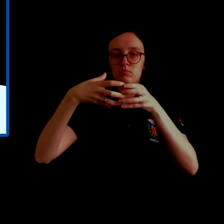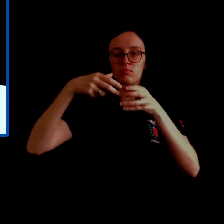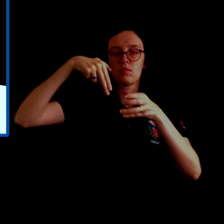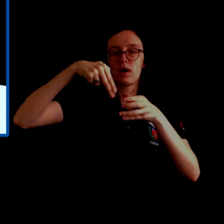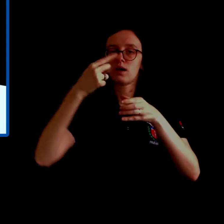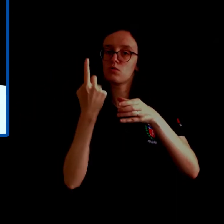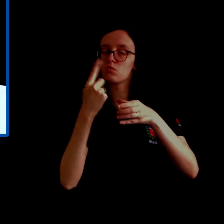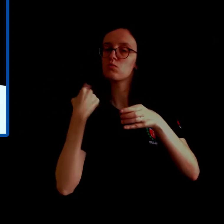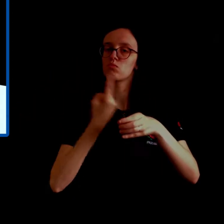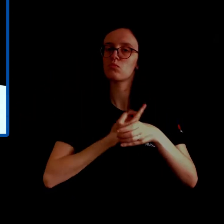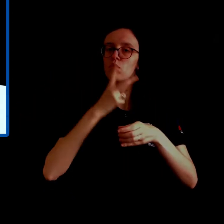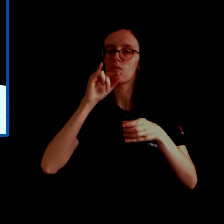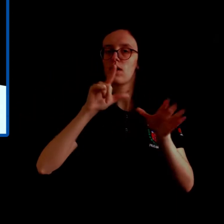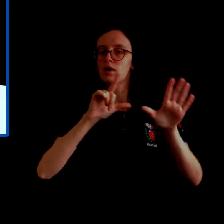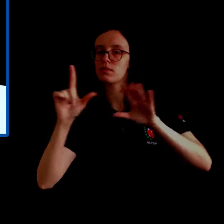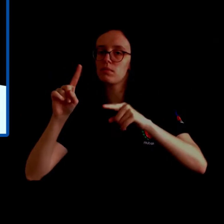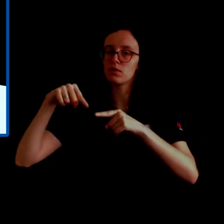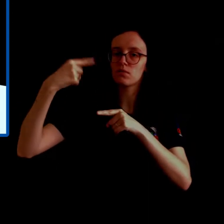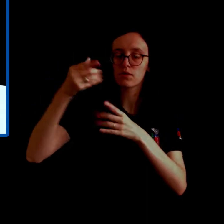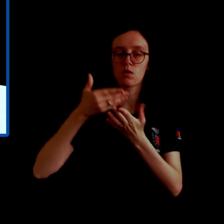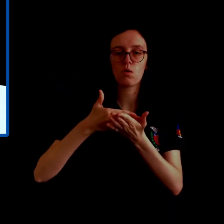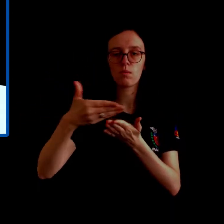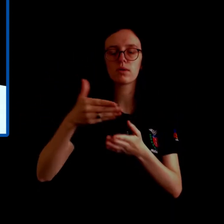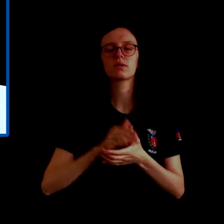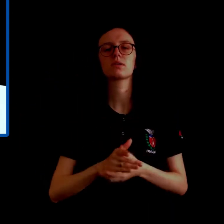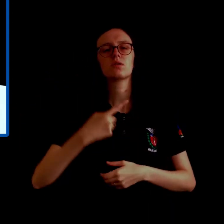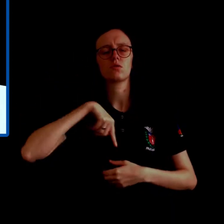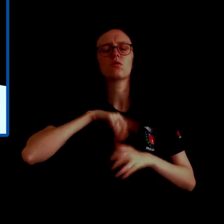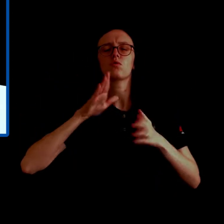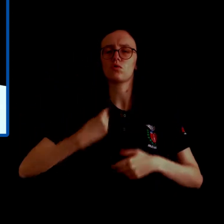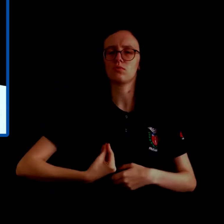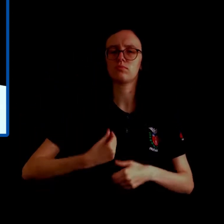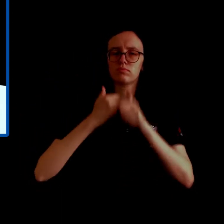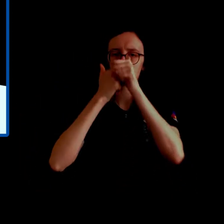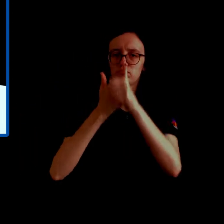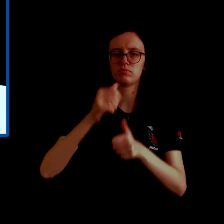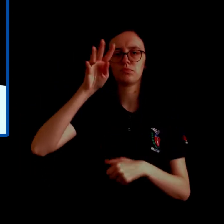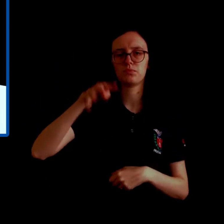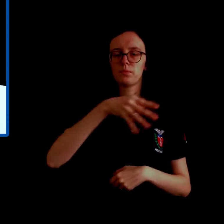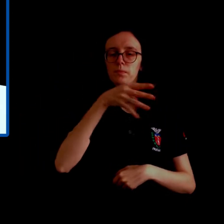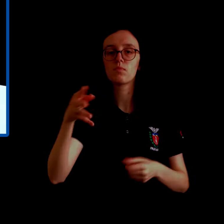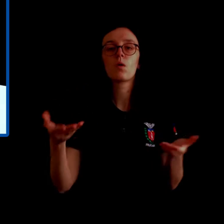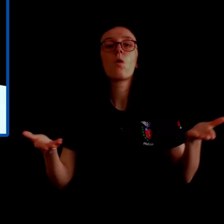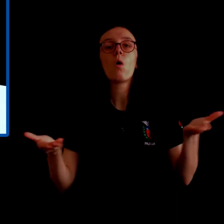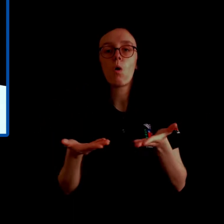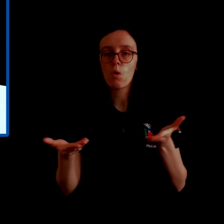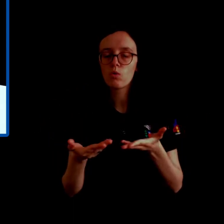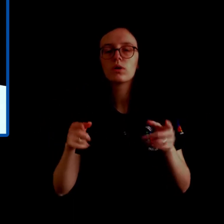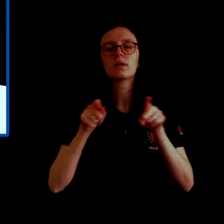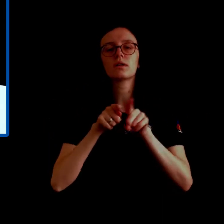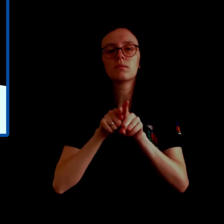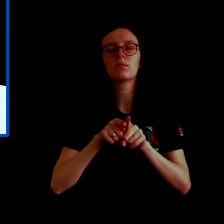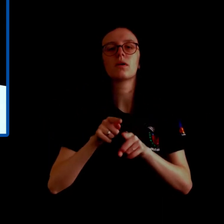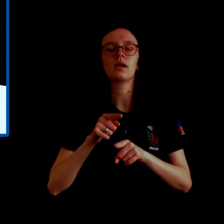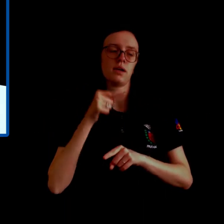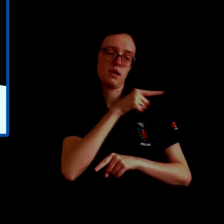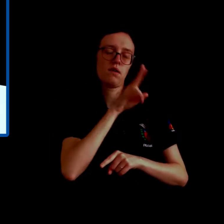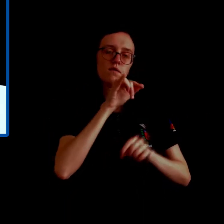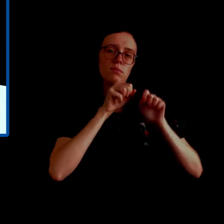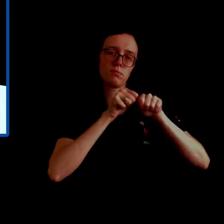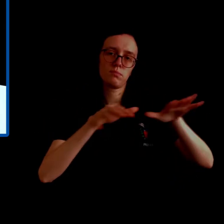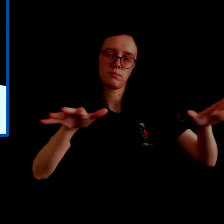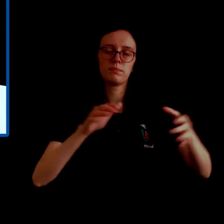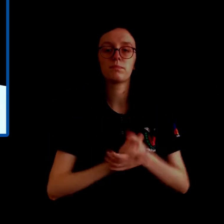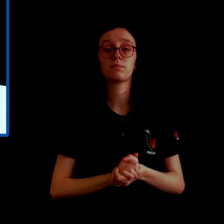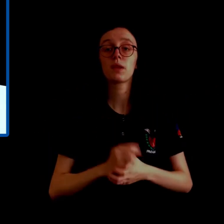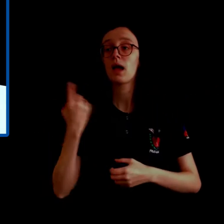vamos começar a semana que vem. Nós já estamos trabalhando no cronograma, hoje ainda fica pronta, e aí a Eliana vai disparar isso para vocês. A gente